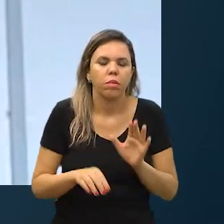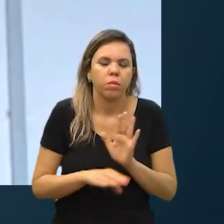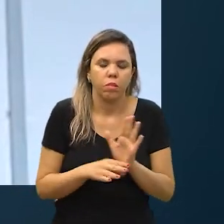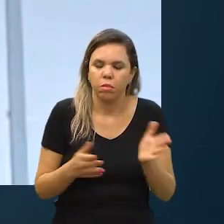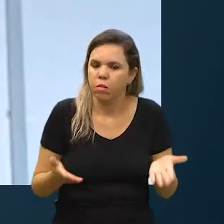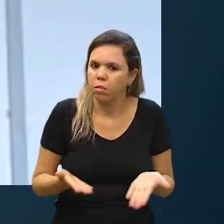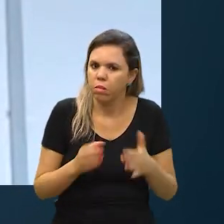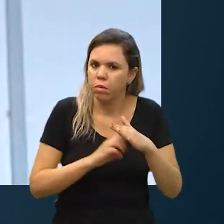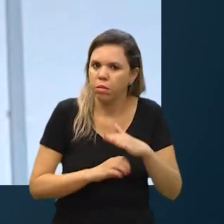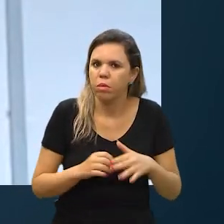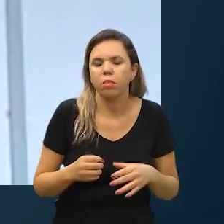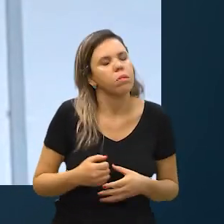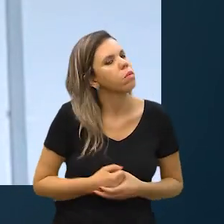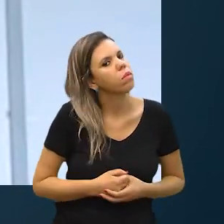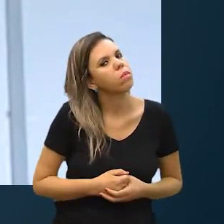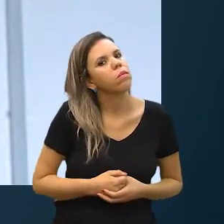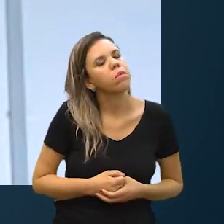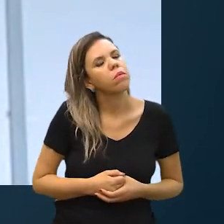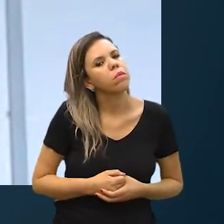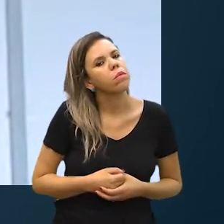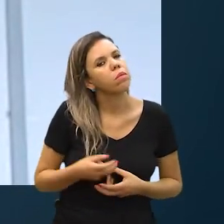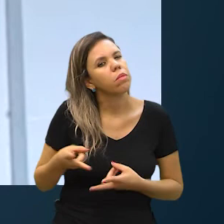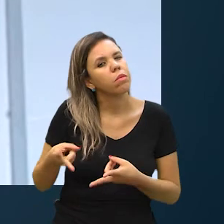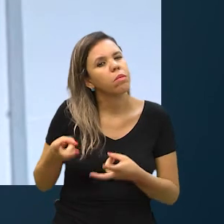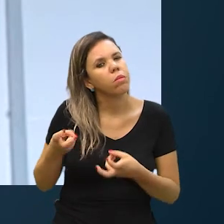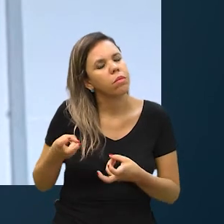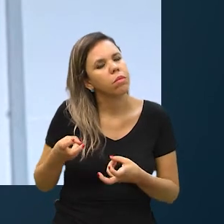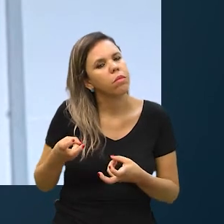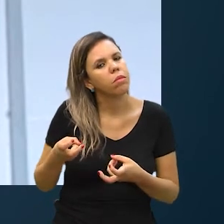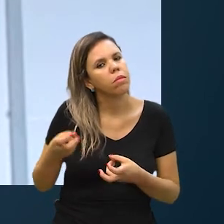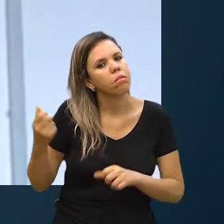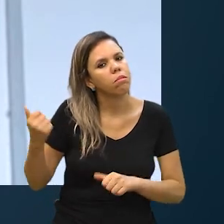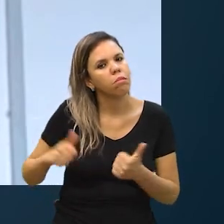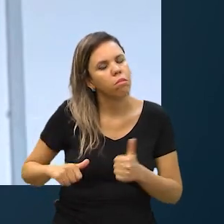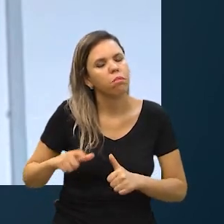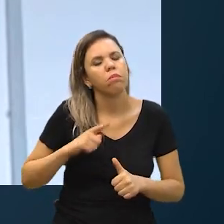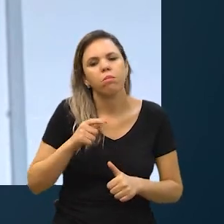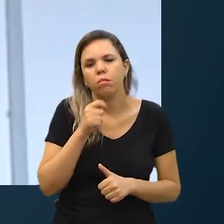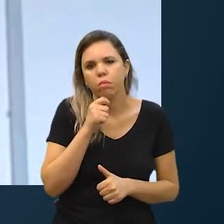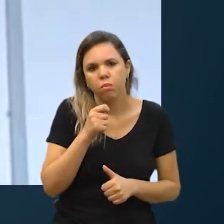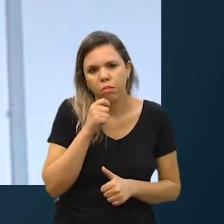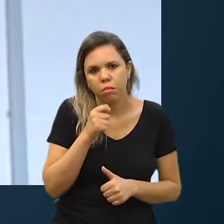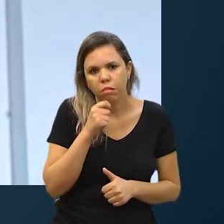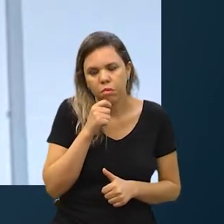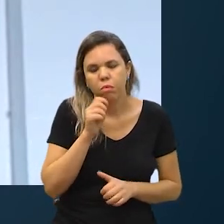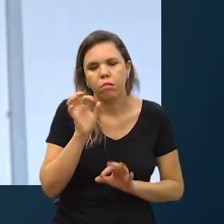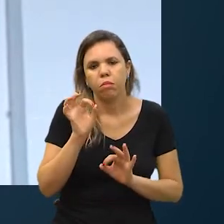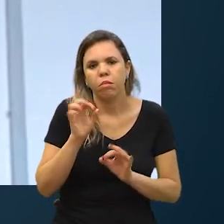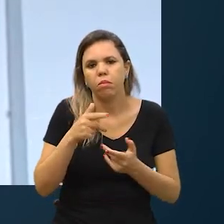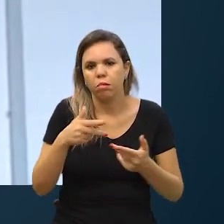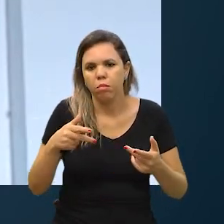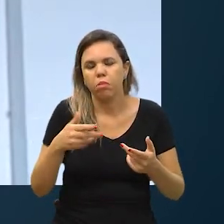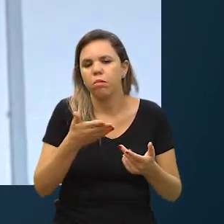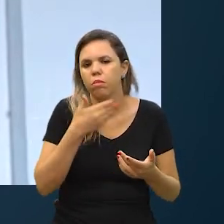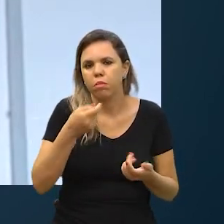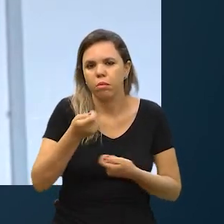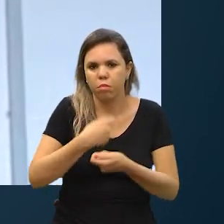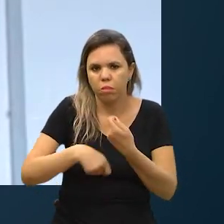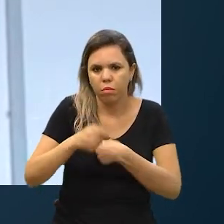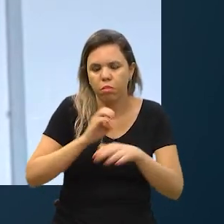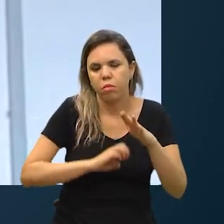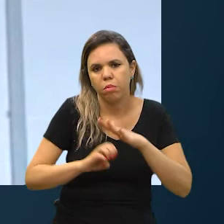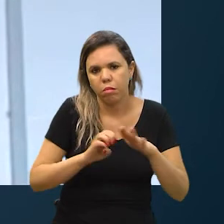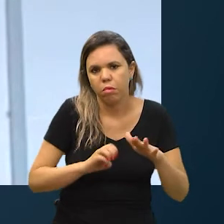para ele. Então, essa percepção de que ainda tem processos para melhorar nessas empresas